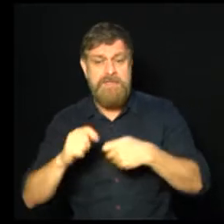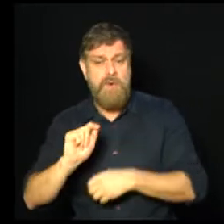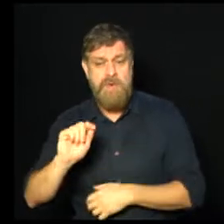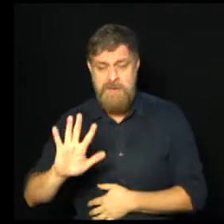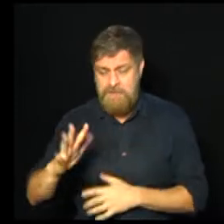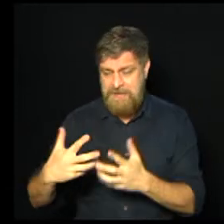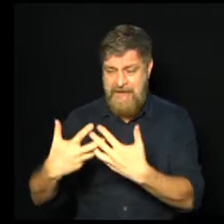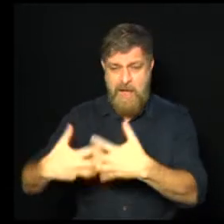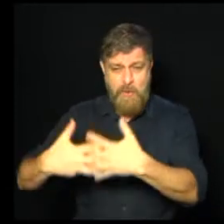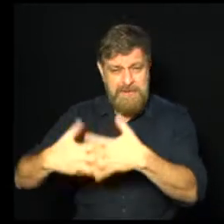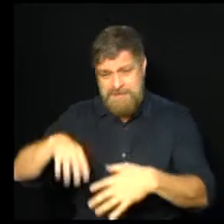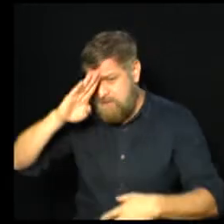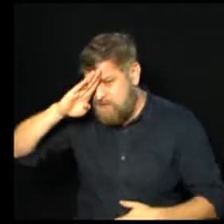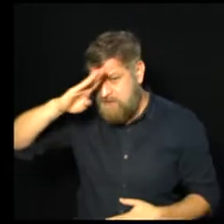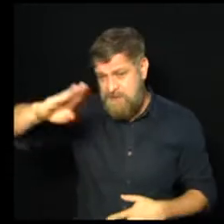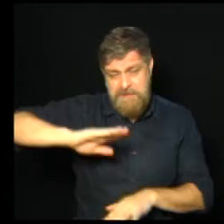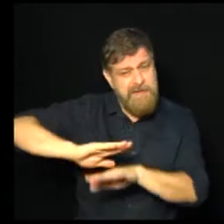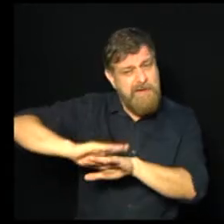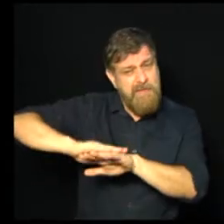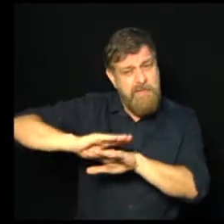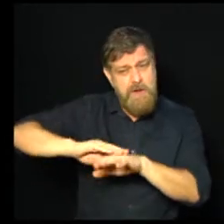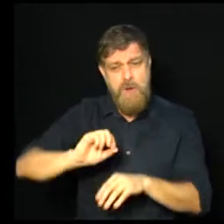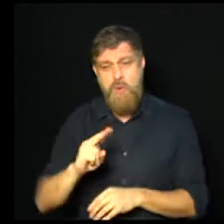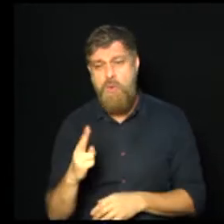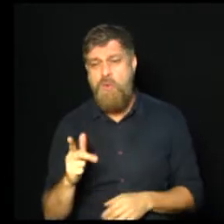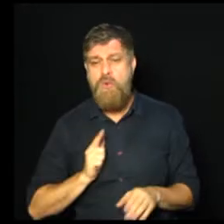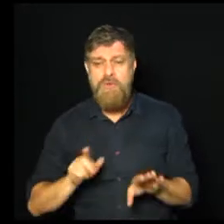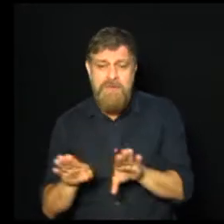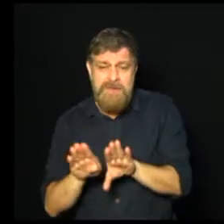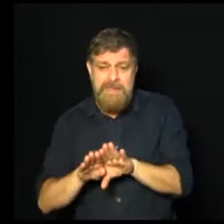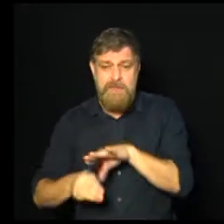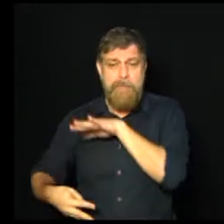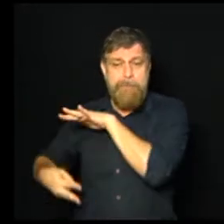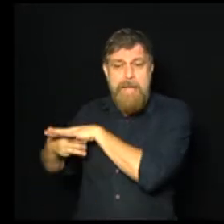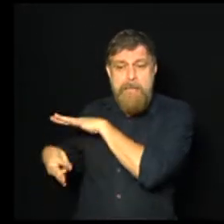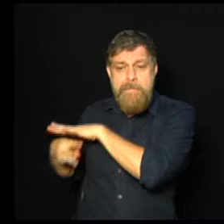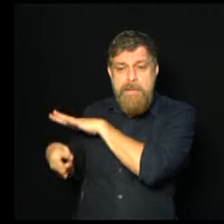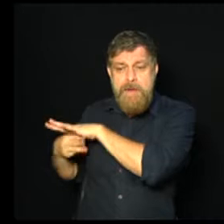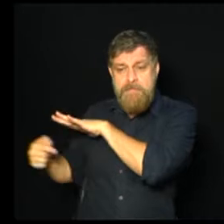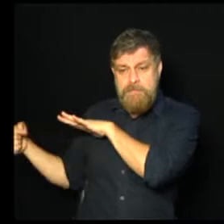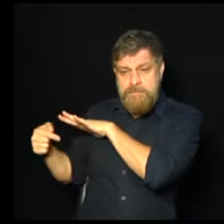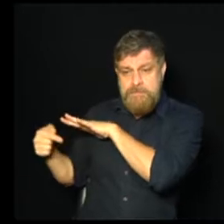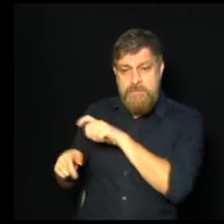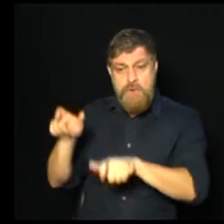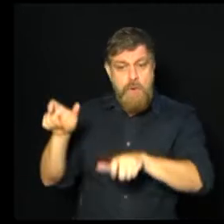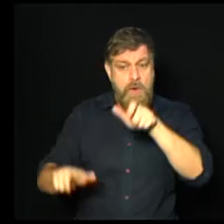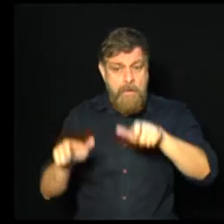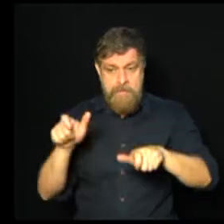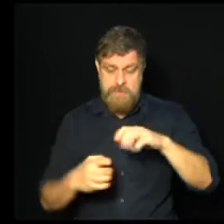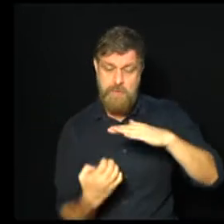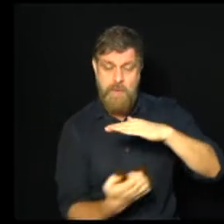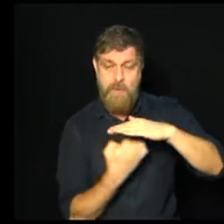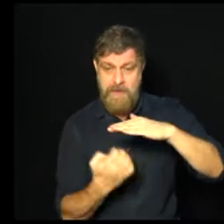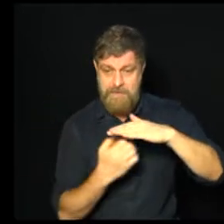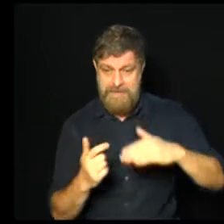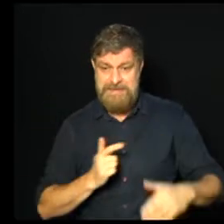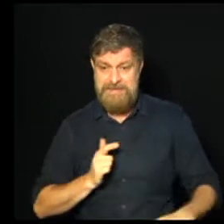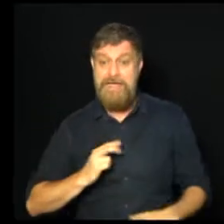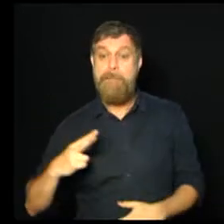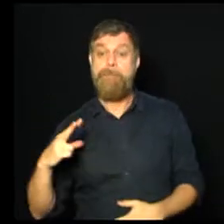ser feita diretamente ou através de terceiros e também por pessoa física ou jurídica de direito